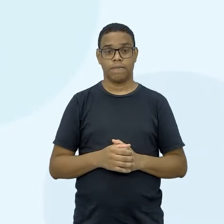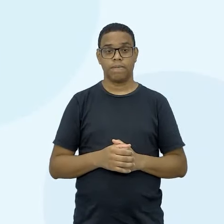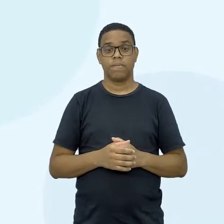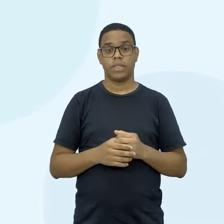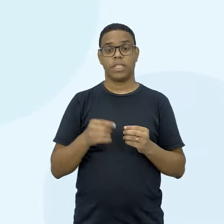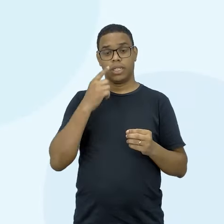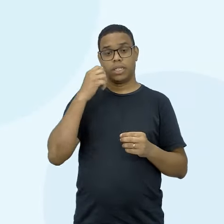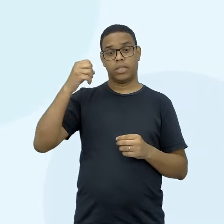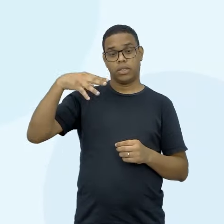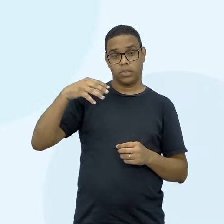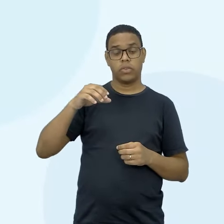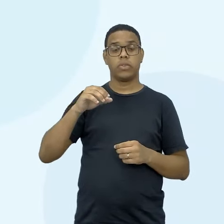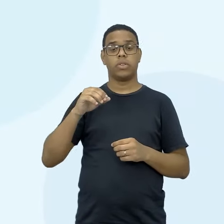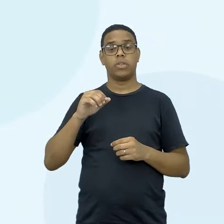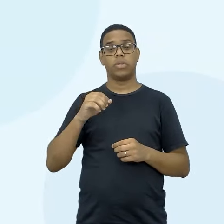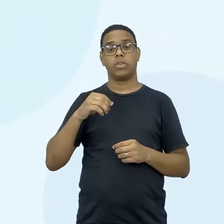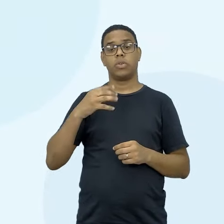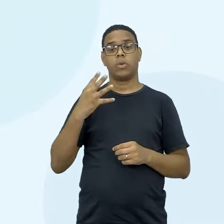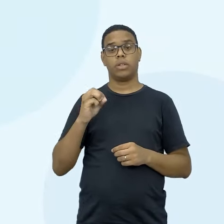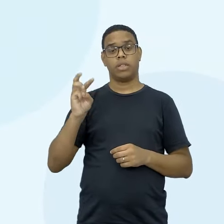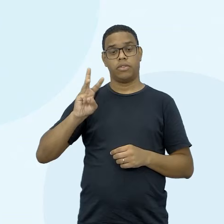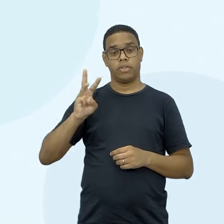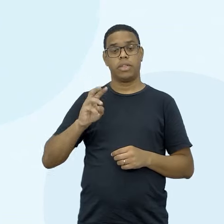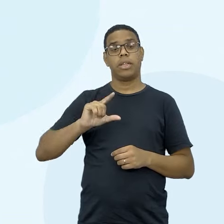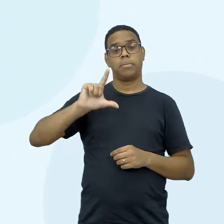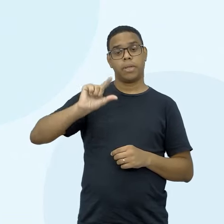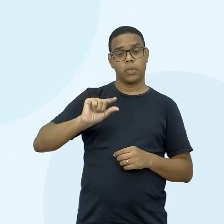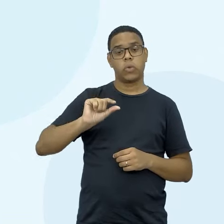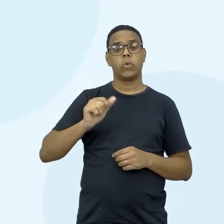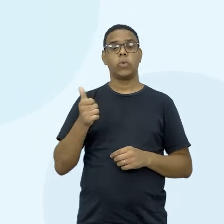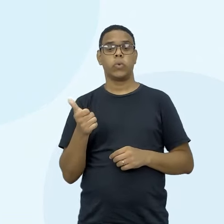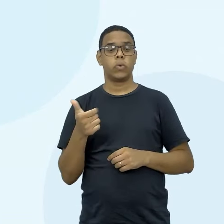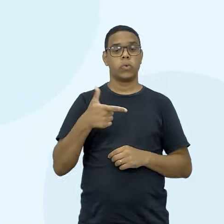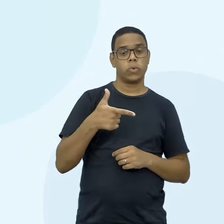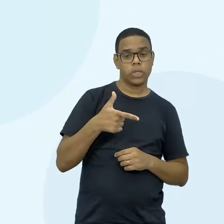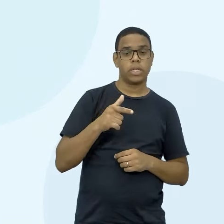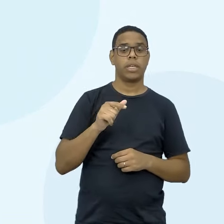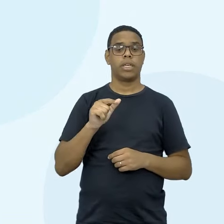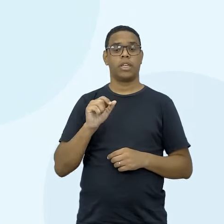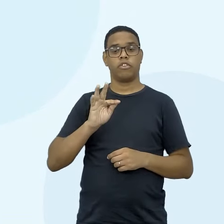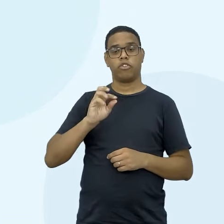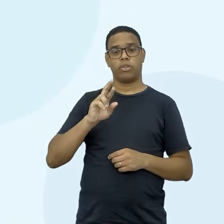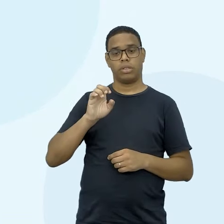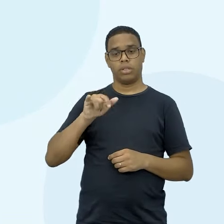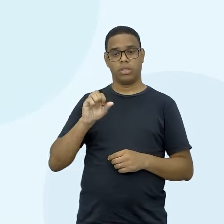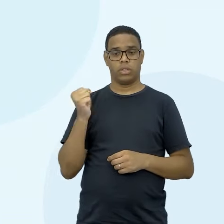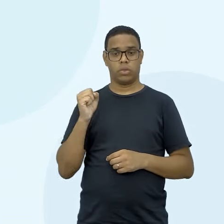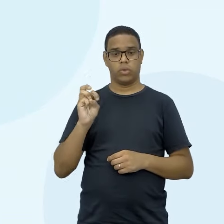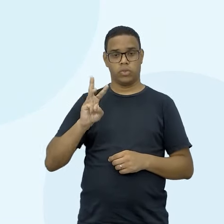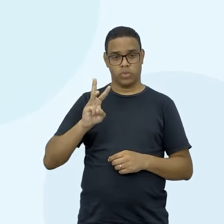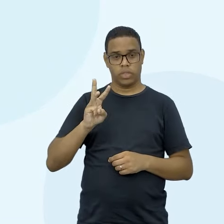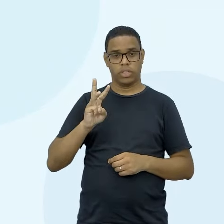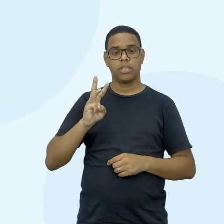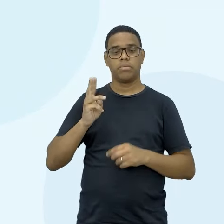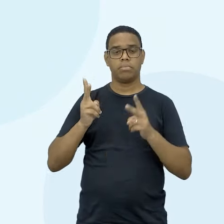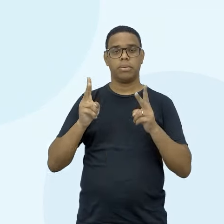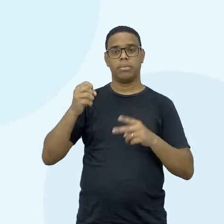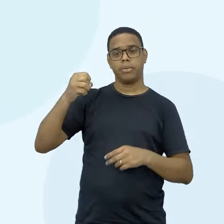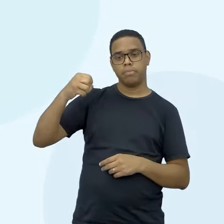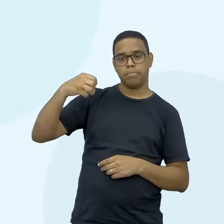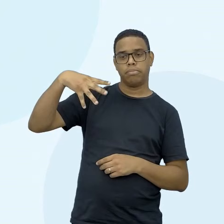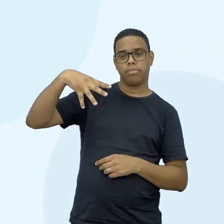de uma lâmpada incandescente de 40 watts é menor que uma lâmpada fluorescente de 8, que produz a mesma quantidade